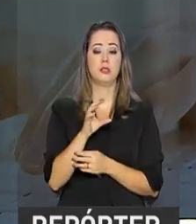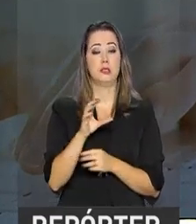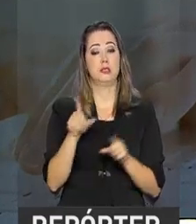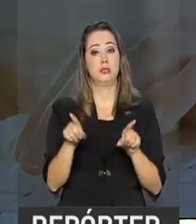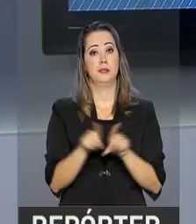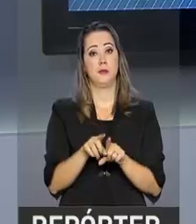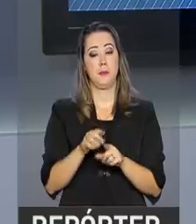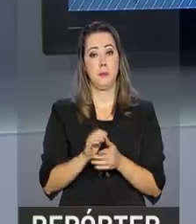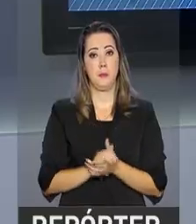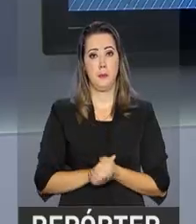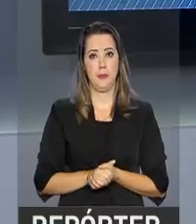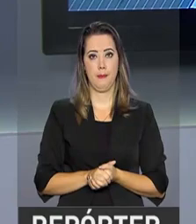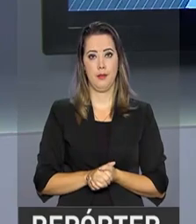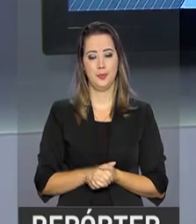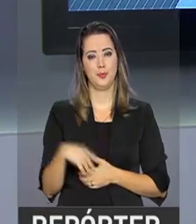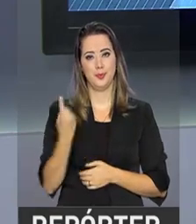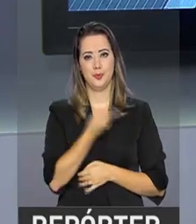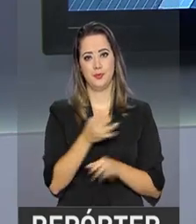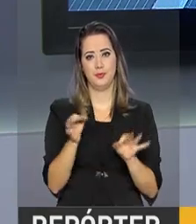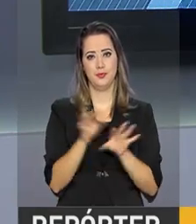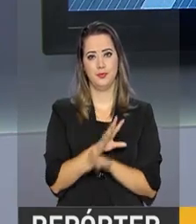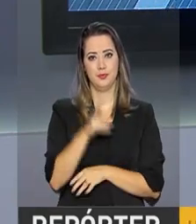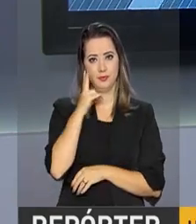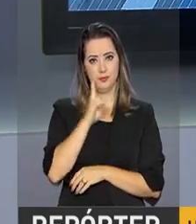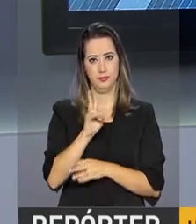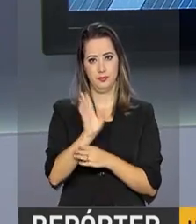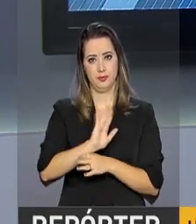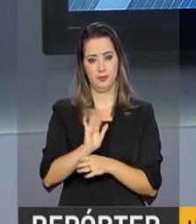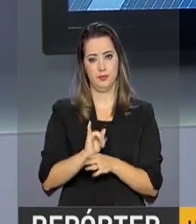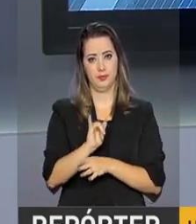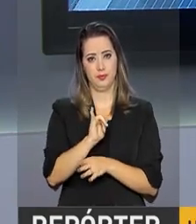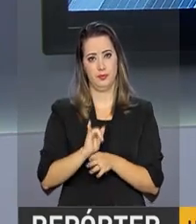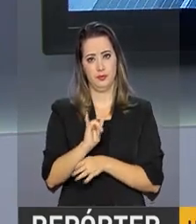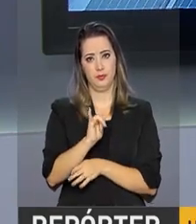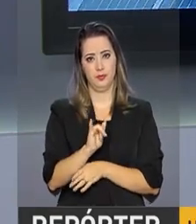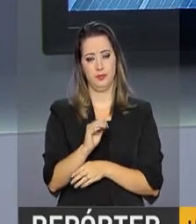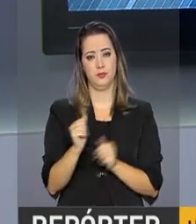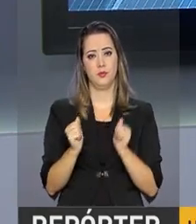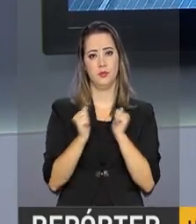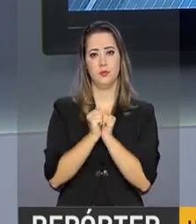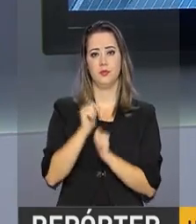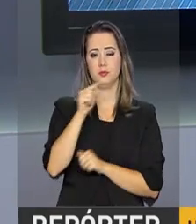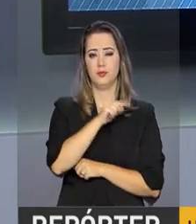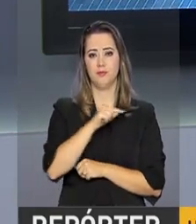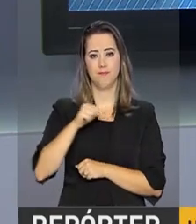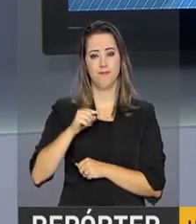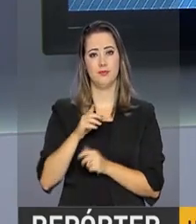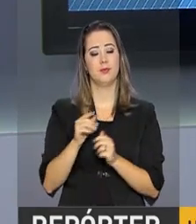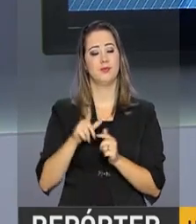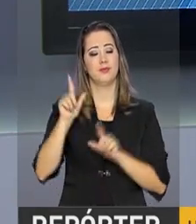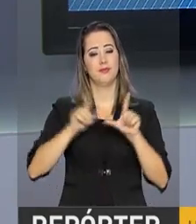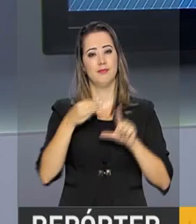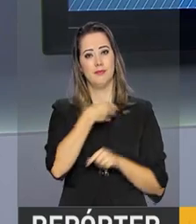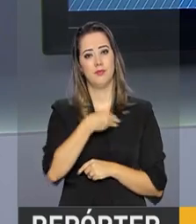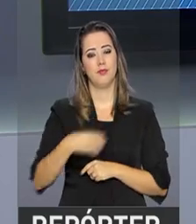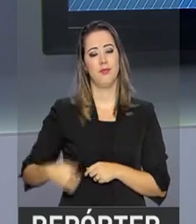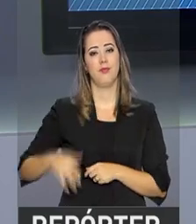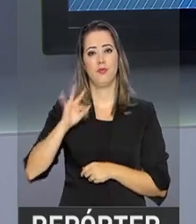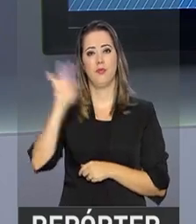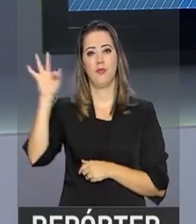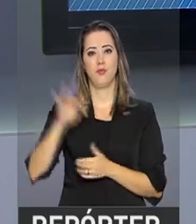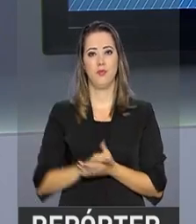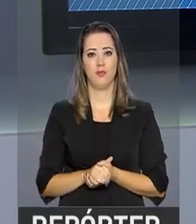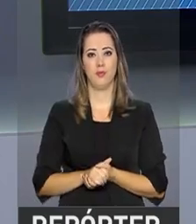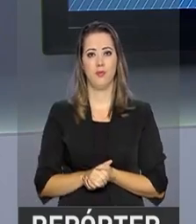consumidor nós ficamos por aqui você pode rever as reportagens no youtube continue com a gente na nbr a tv do governo